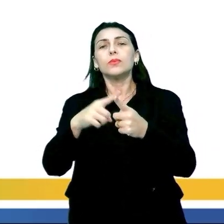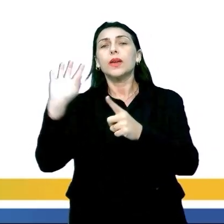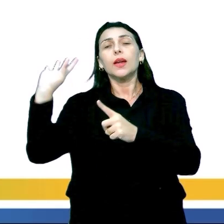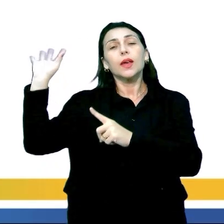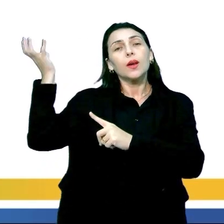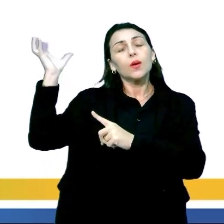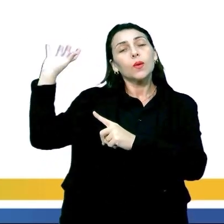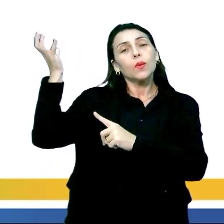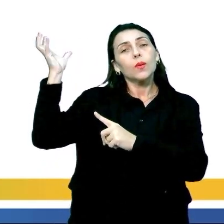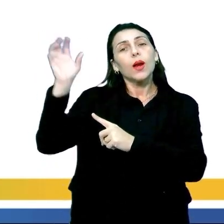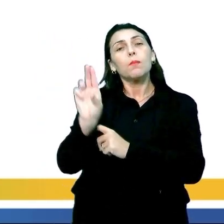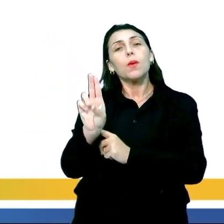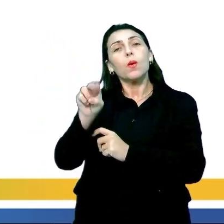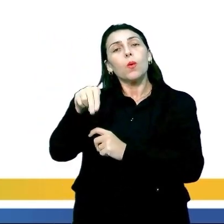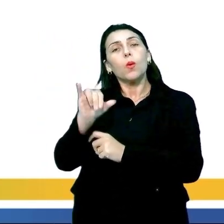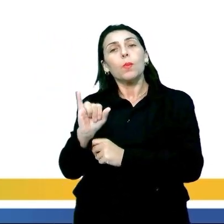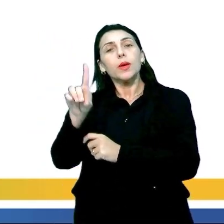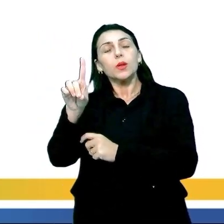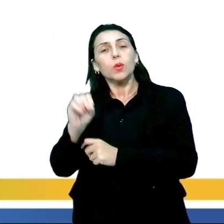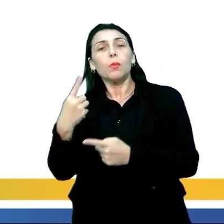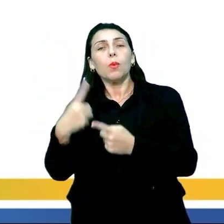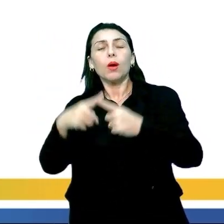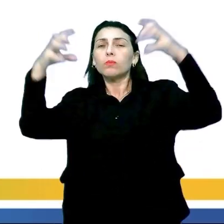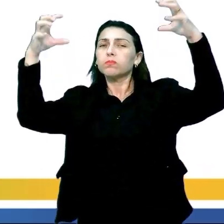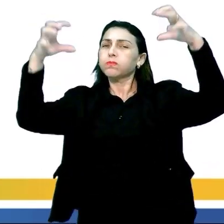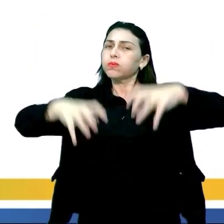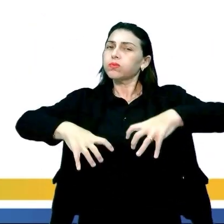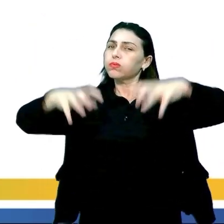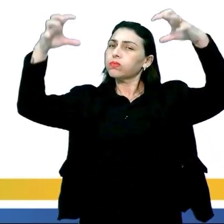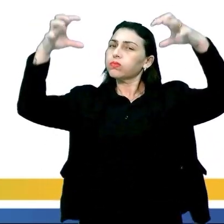clima considerado úmido por causa do índice